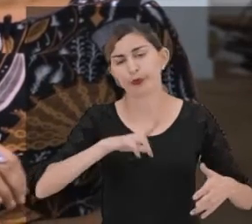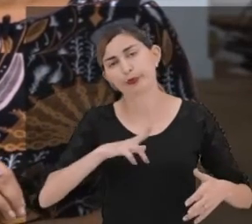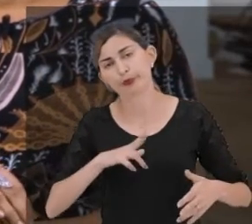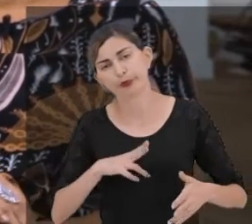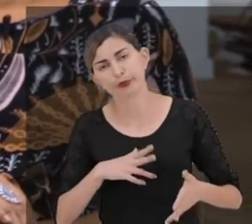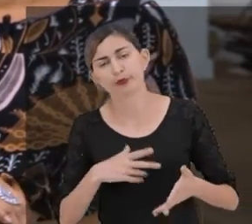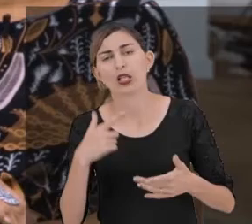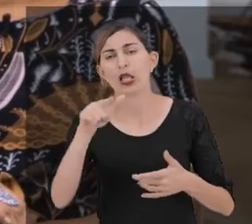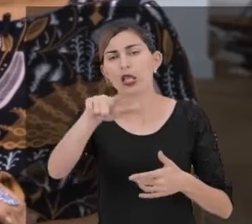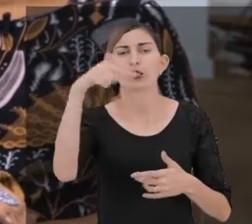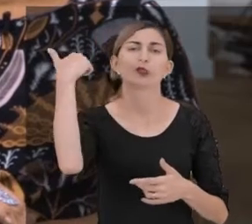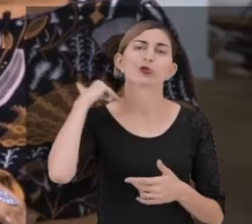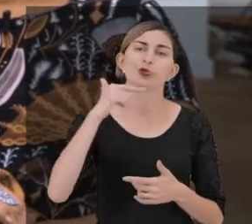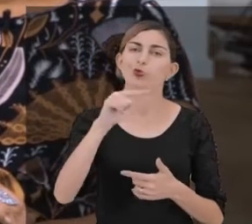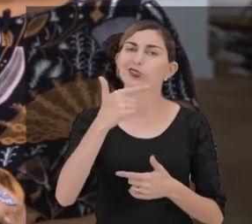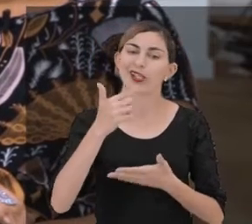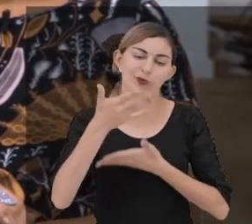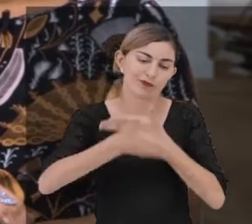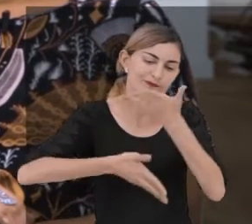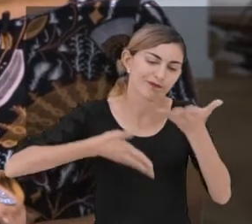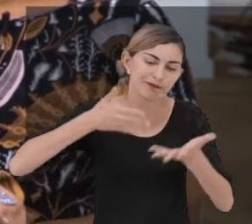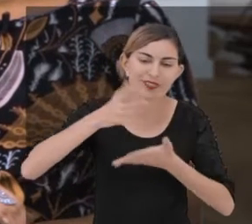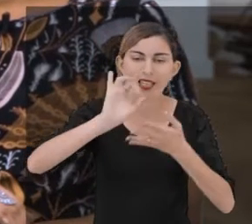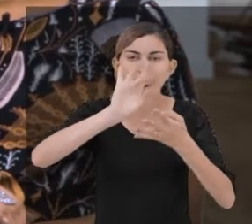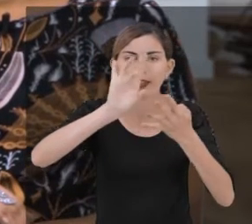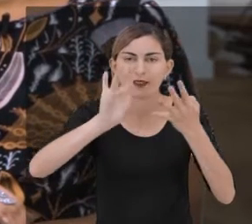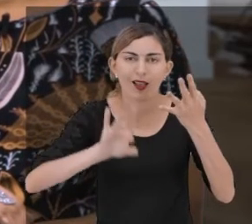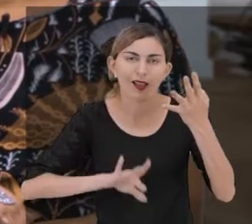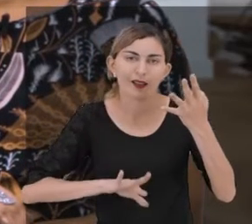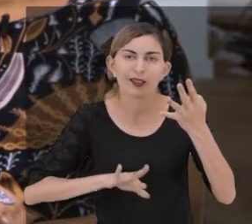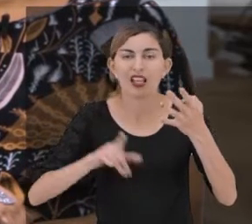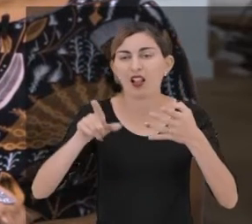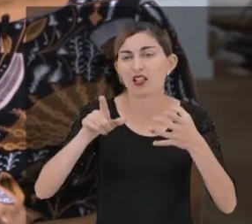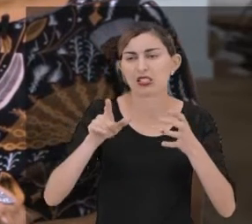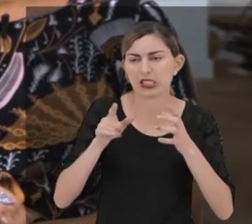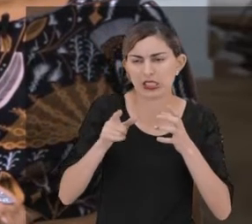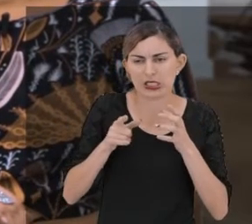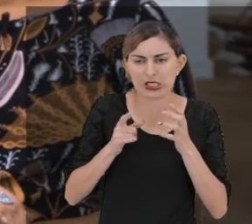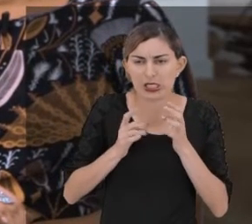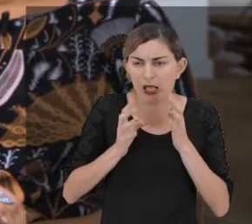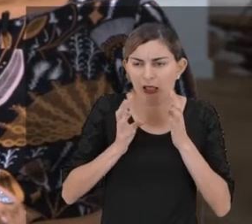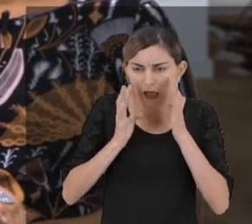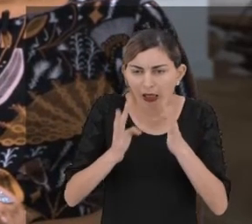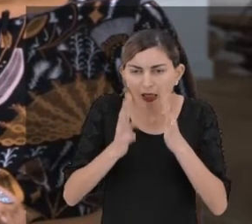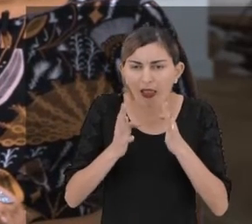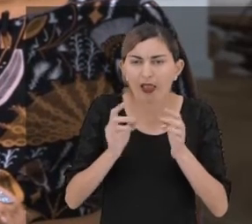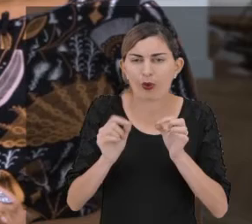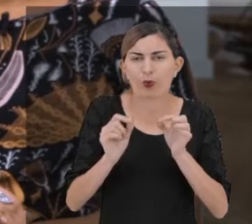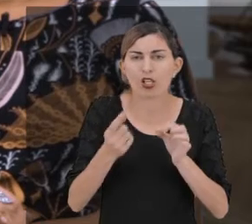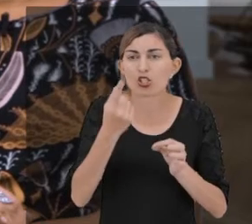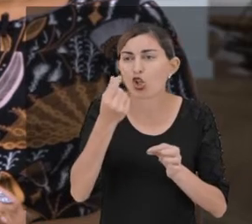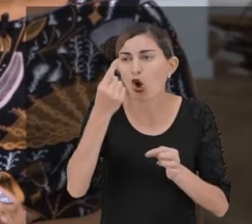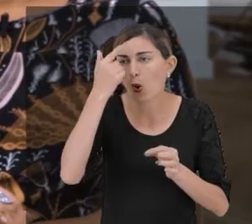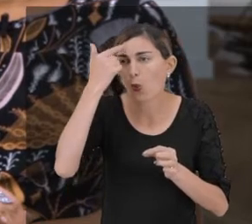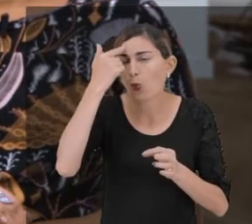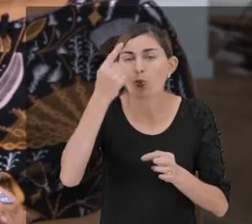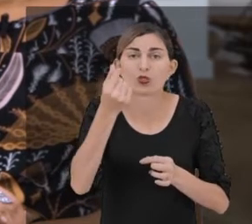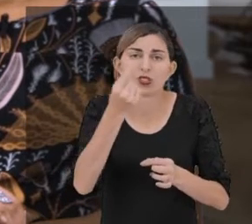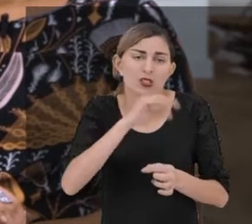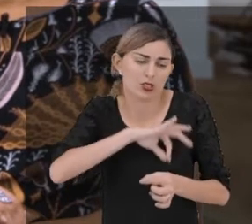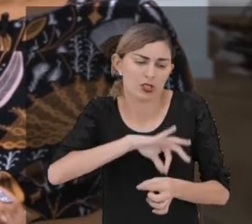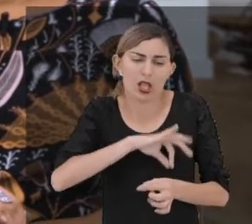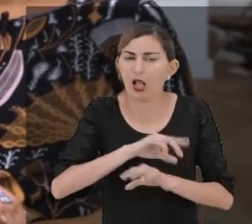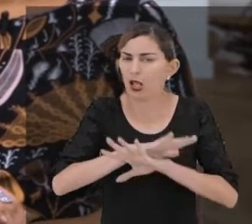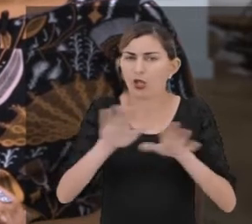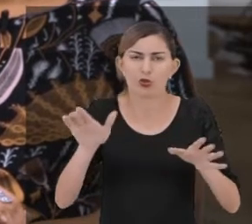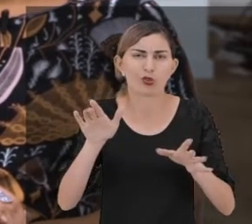privadas, elas não têm esse cuidado, esse detalhamento. Elas ficam muito presas na questão da remuneração,